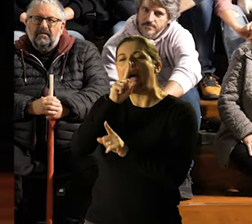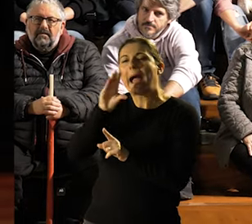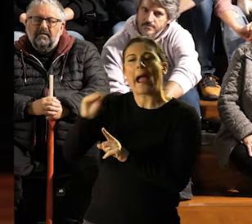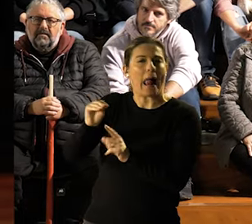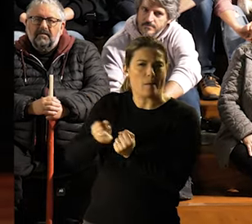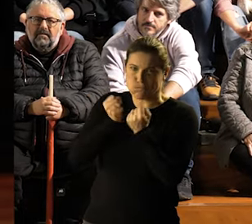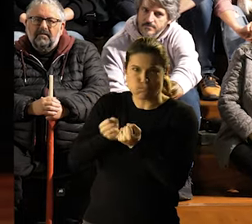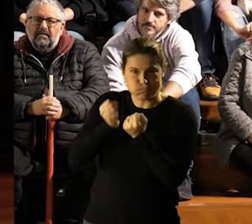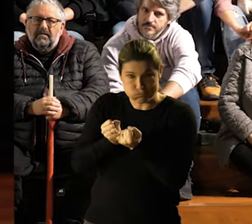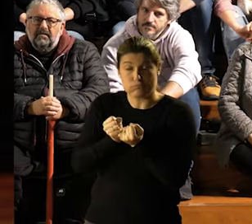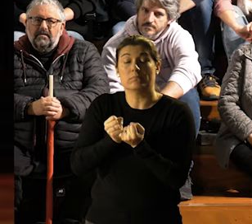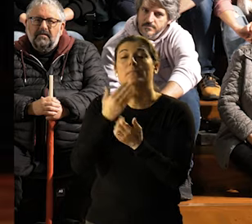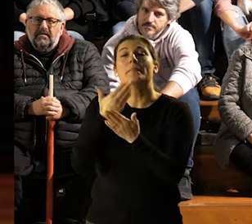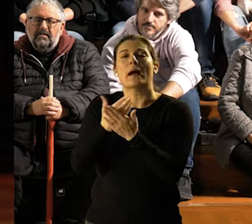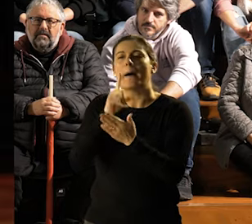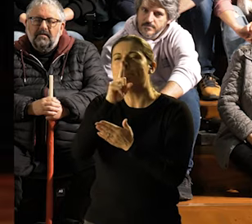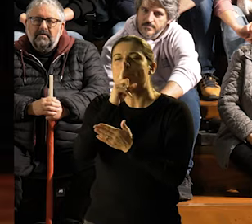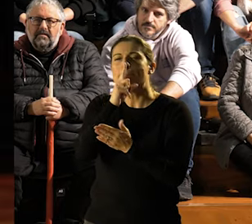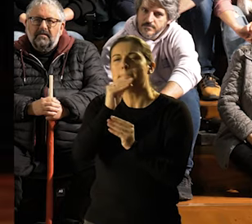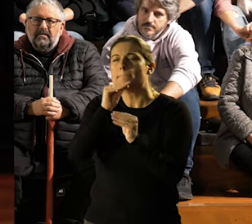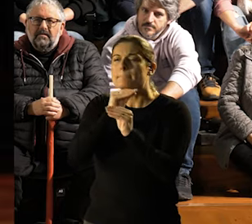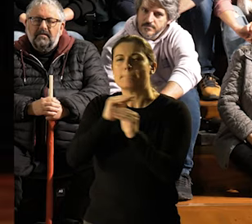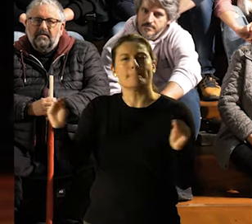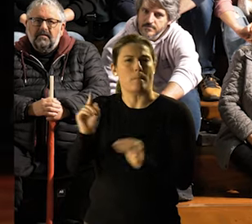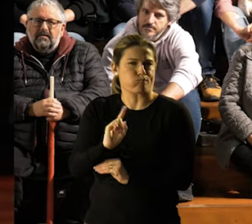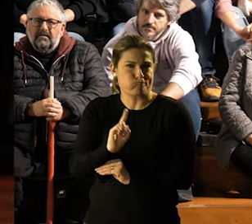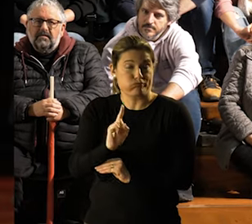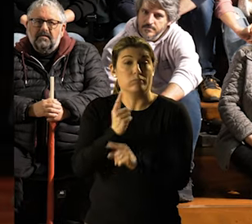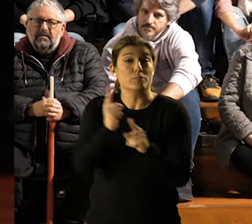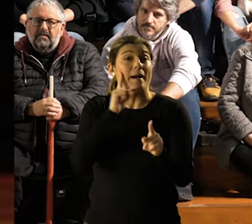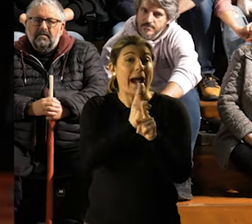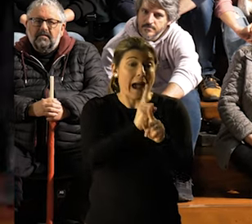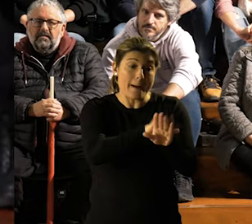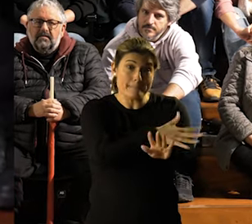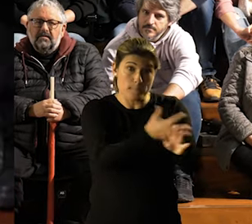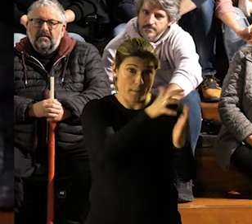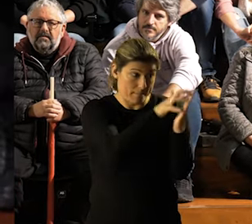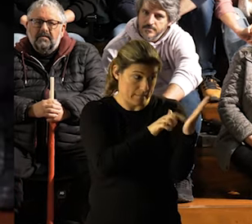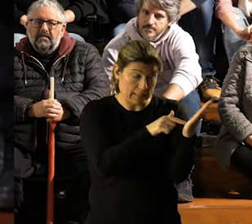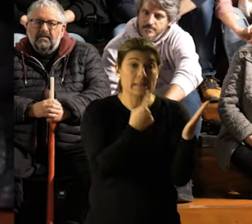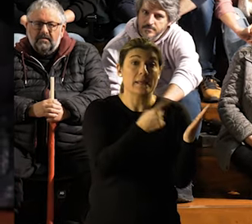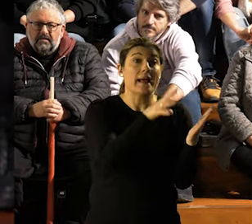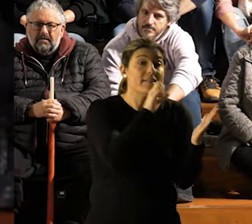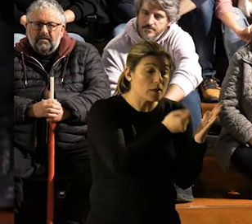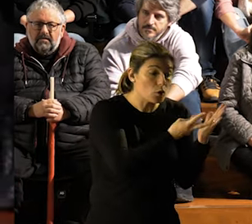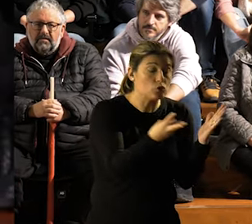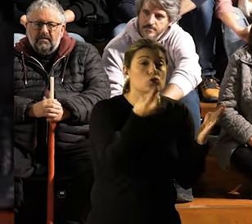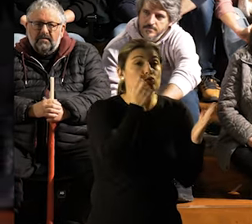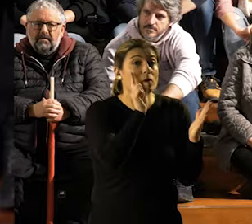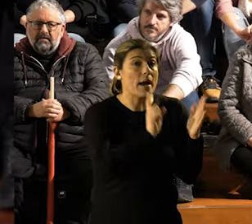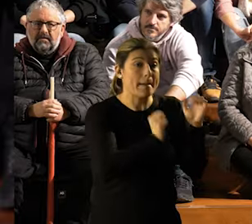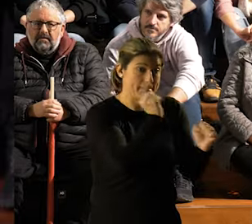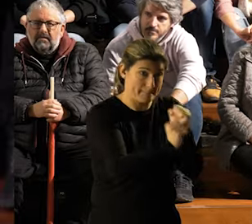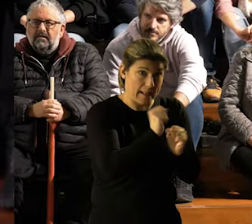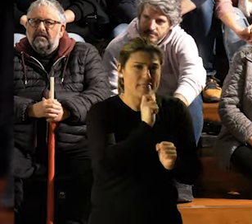calar não conseguiram silenciar porque Como dizia o poema podem matar os filhos e as filhas